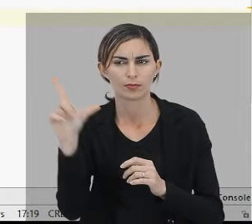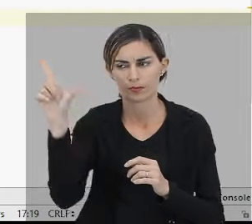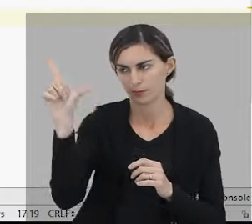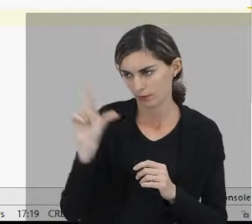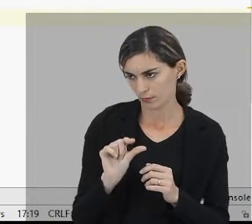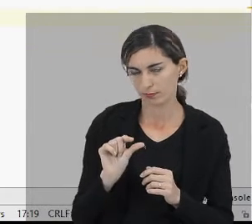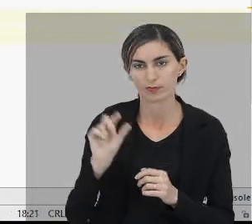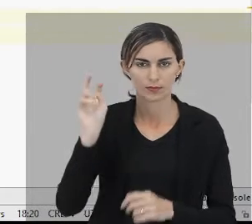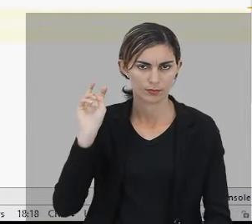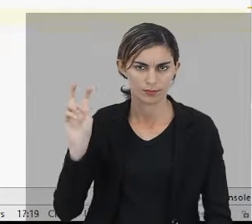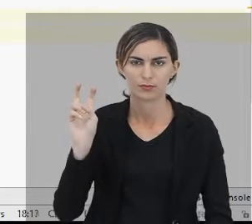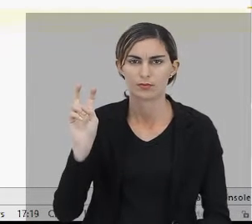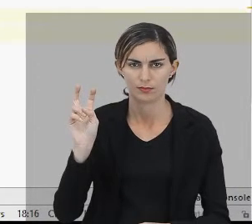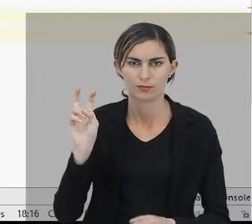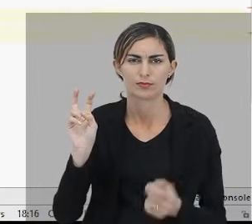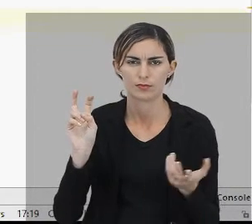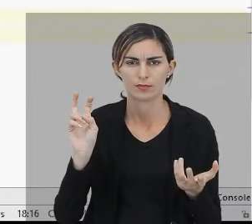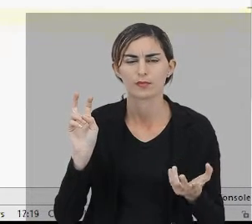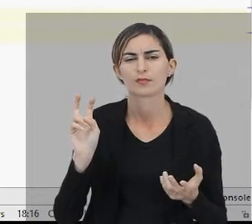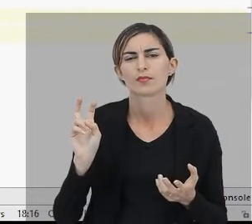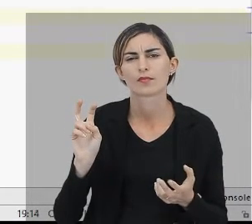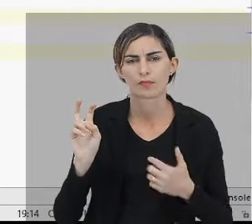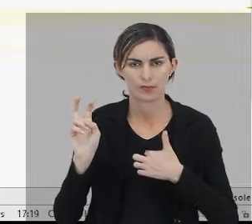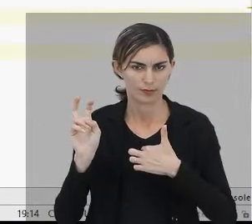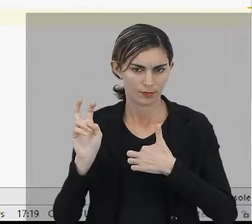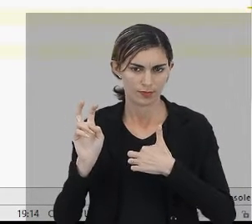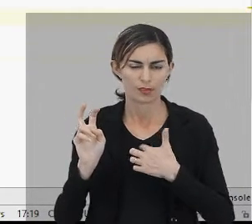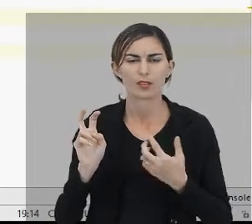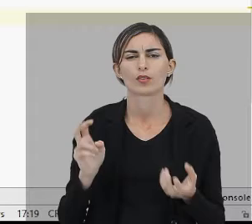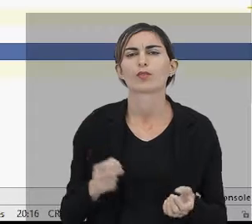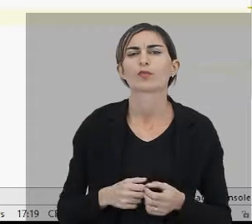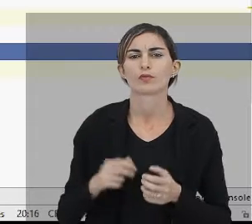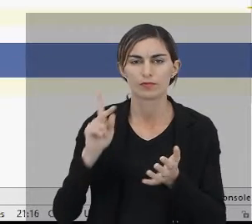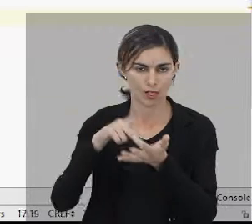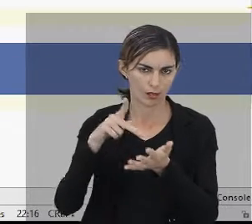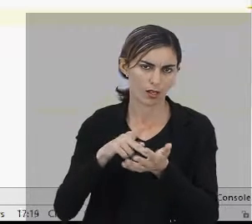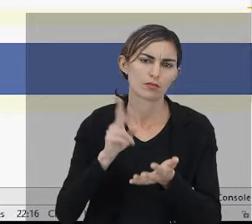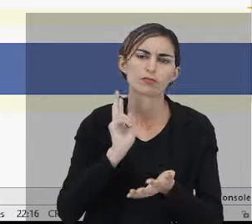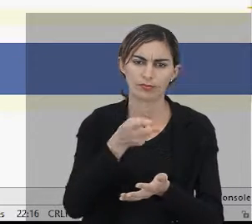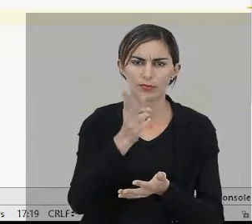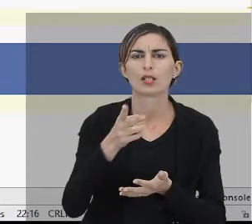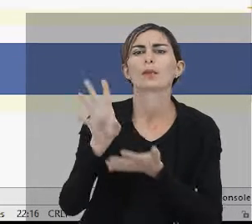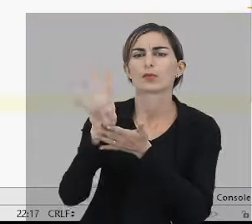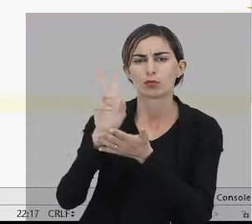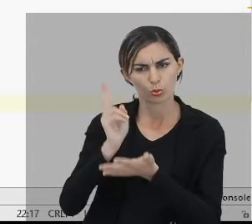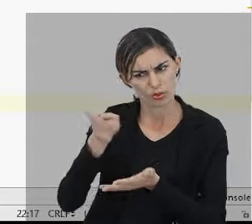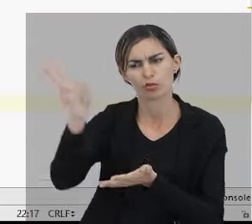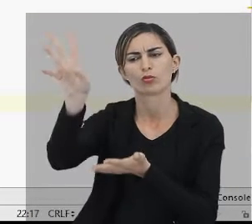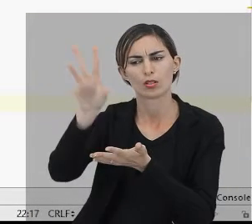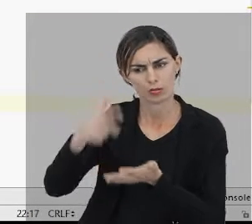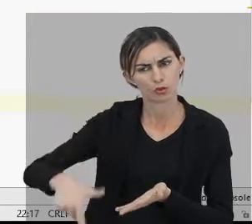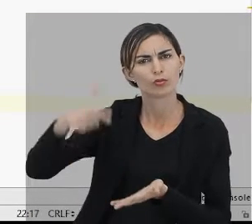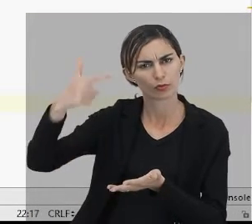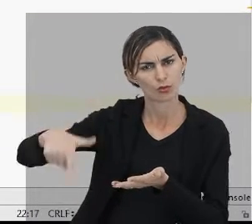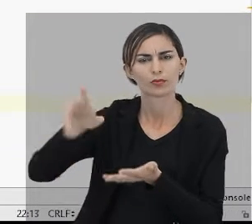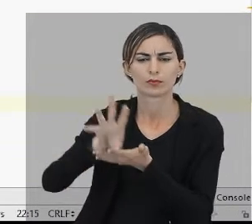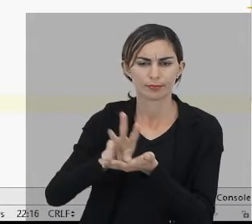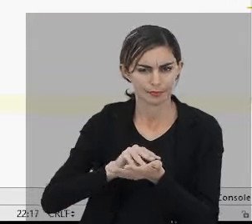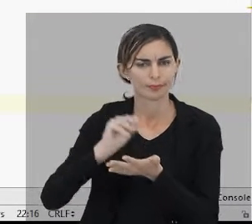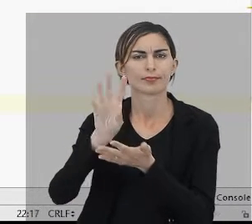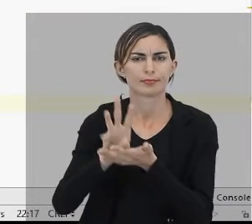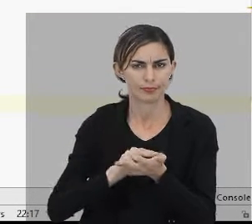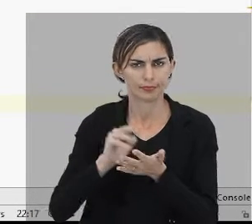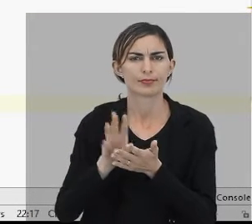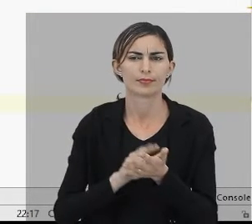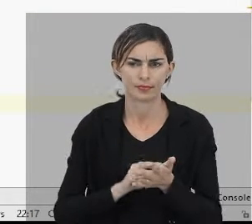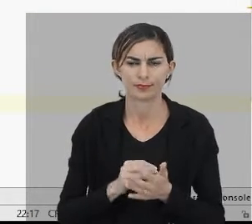for menor do que 5, vai ser verdadeiro e eu vou repetir. Quando chegar nessa linha, no meio